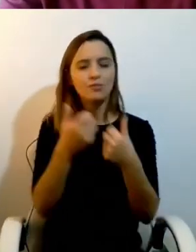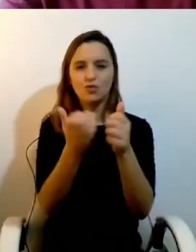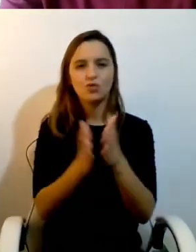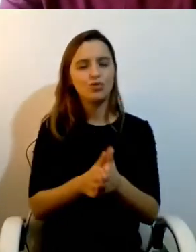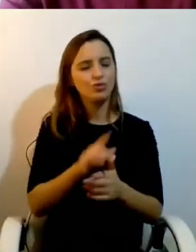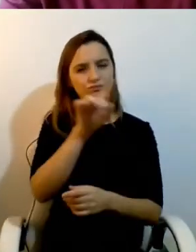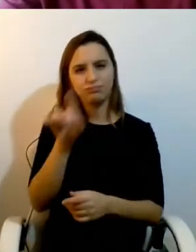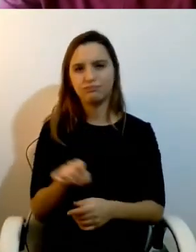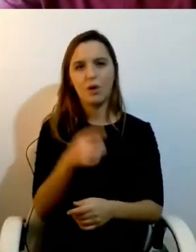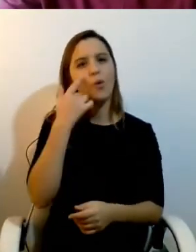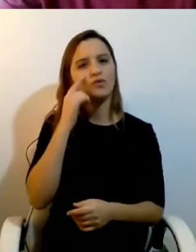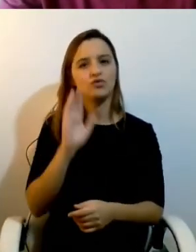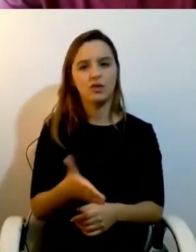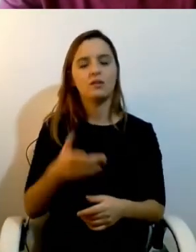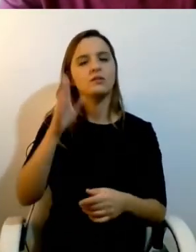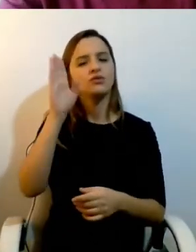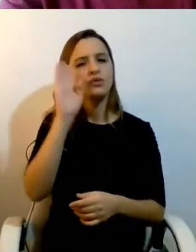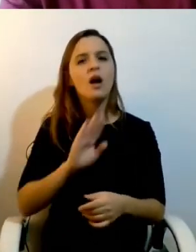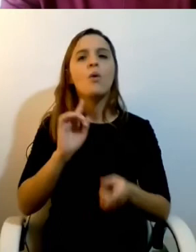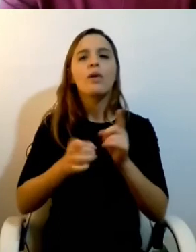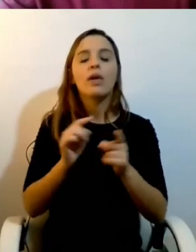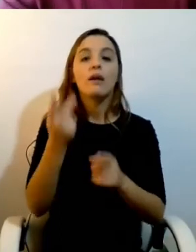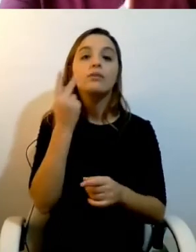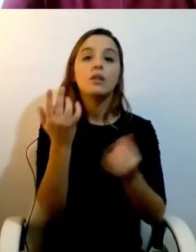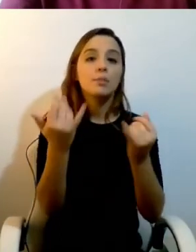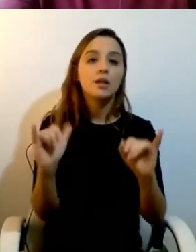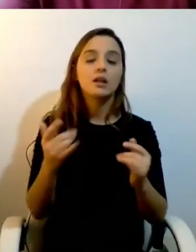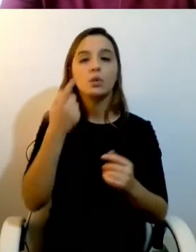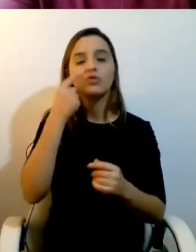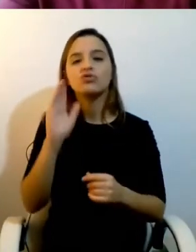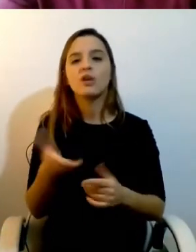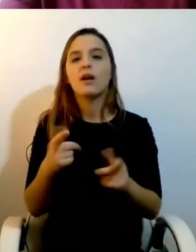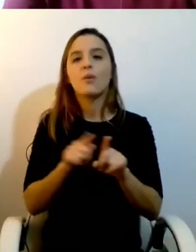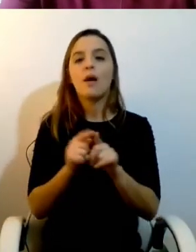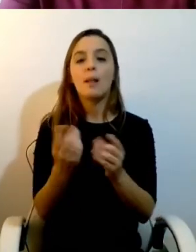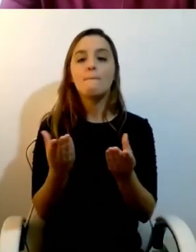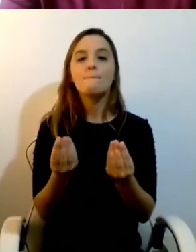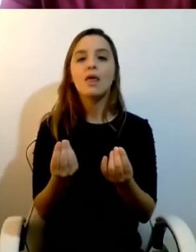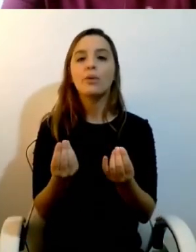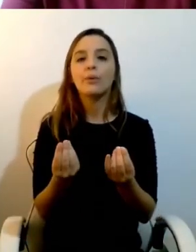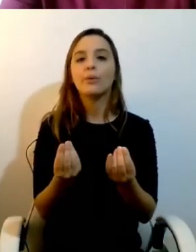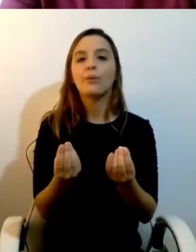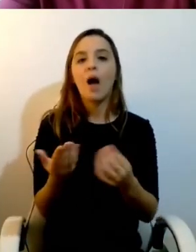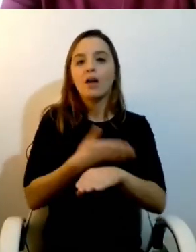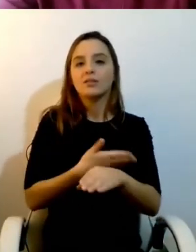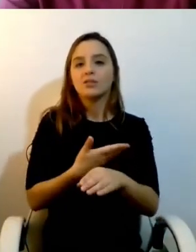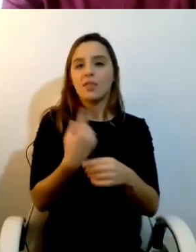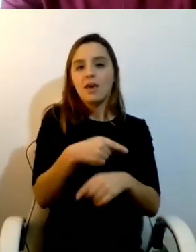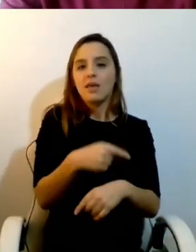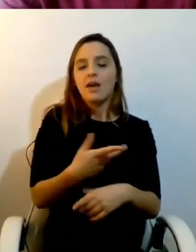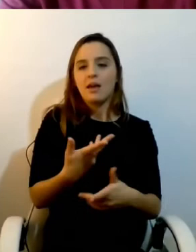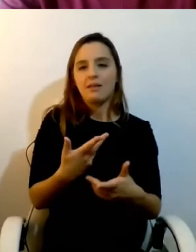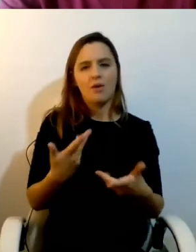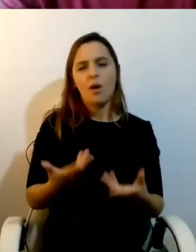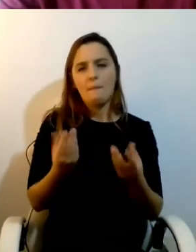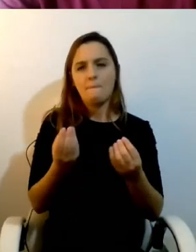vida independente e já sabe o que é. Já não tem o medo de avançar, como acontecia quando nos primeiros